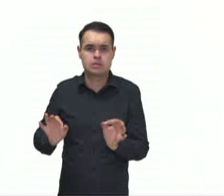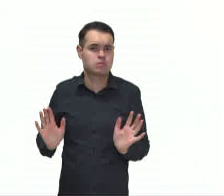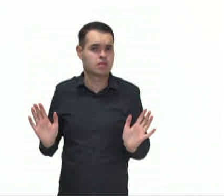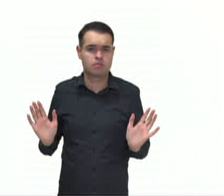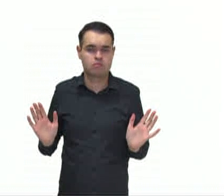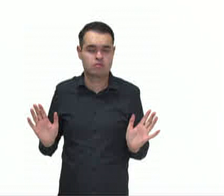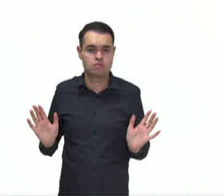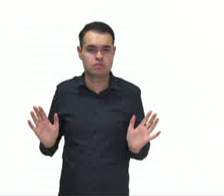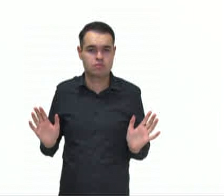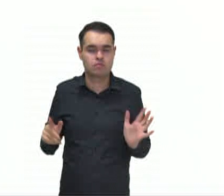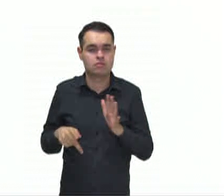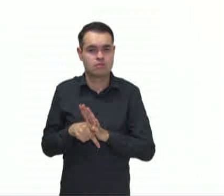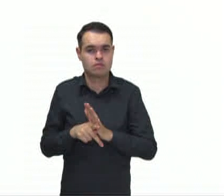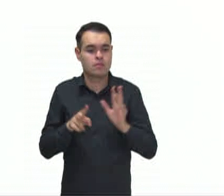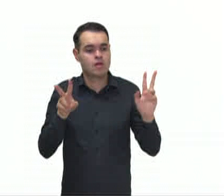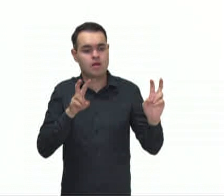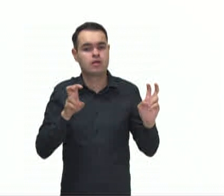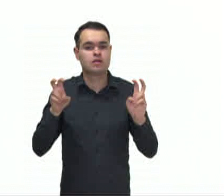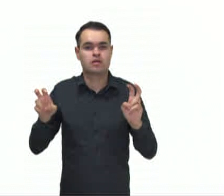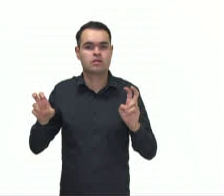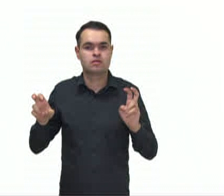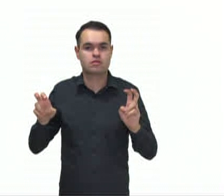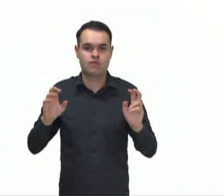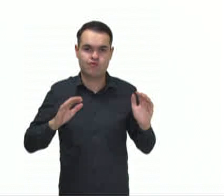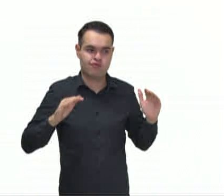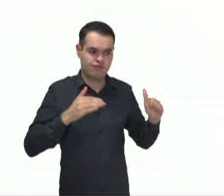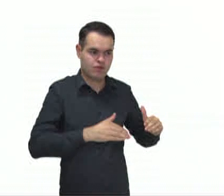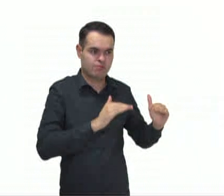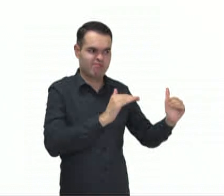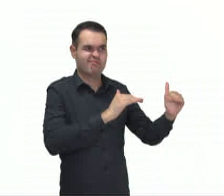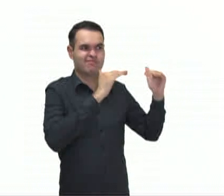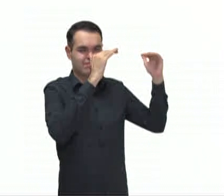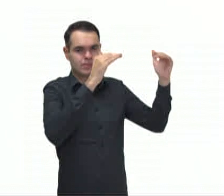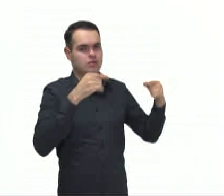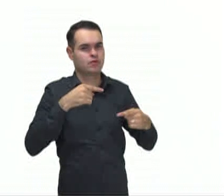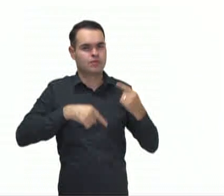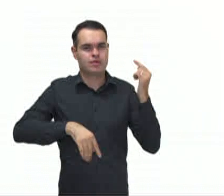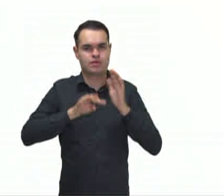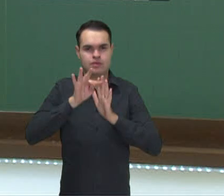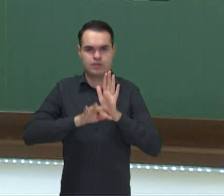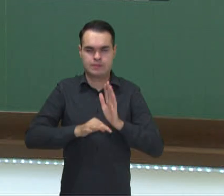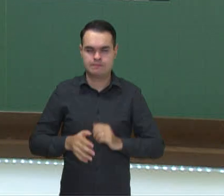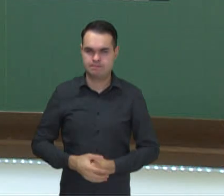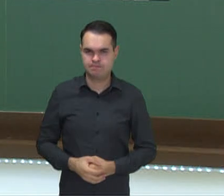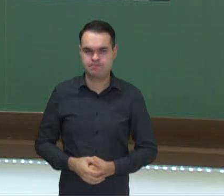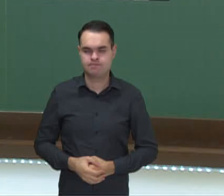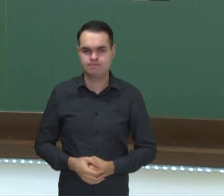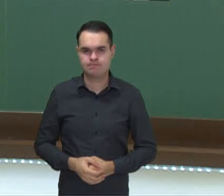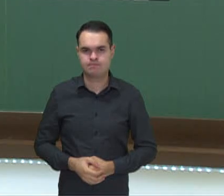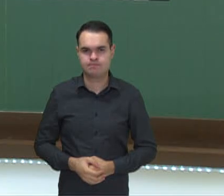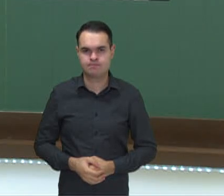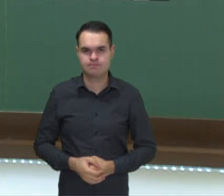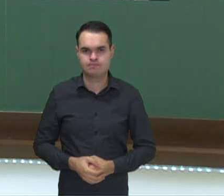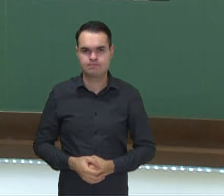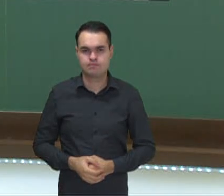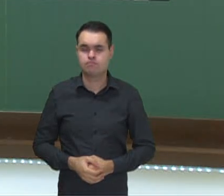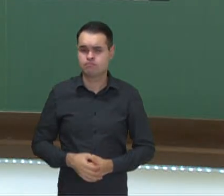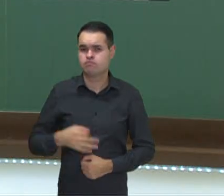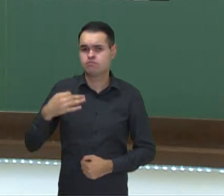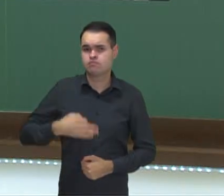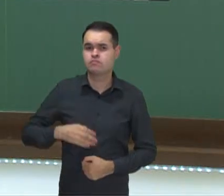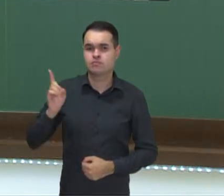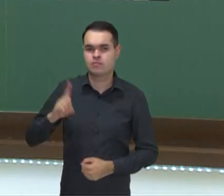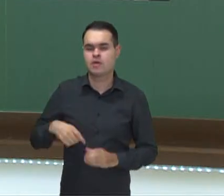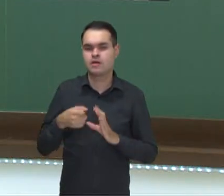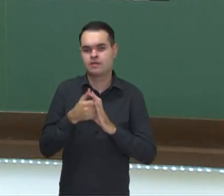Essa abordagem não seria considerada num texto direcionado a cientistas. Realmente, essa é uma super